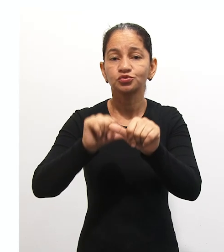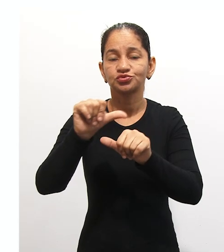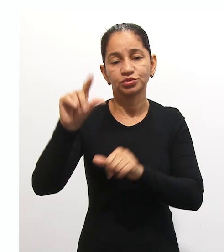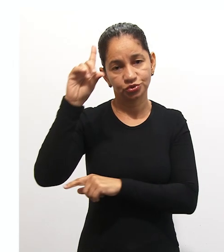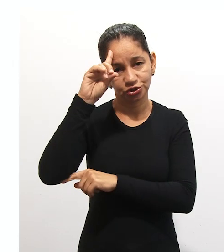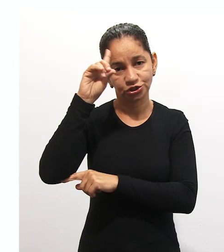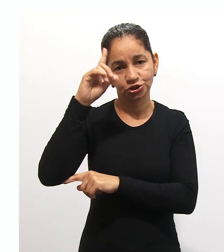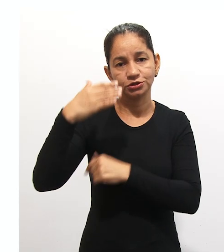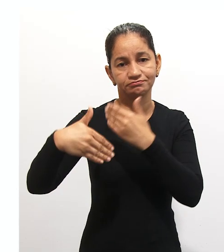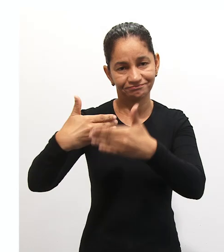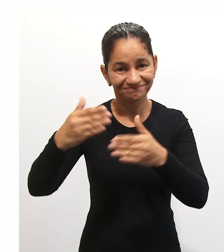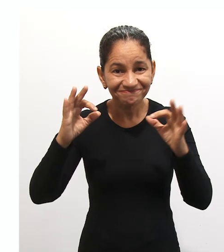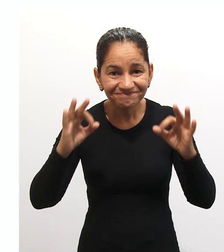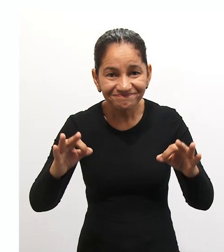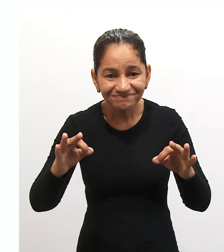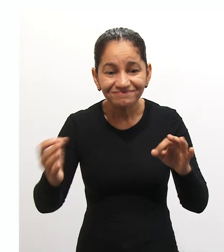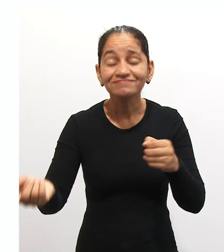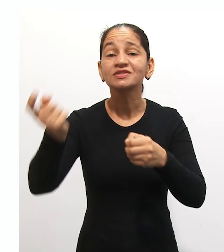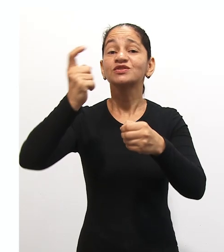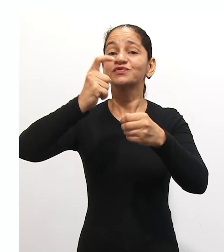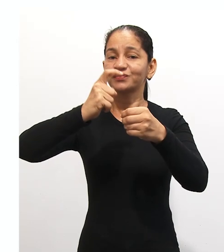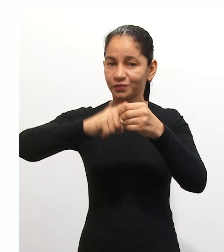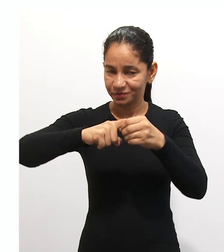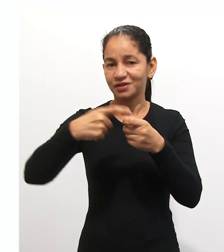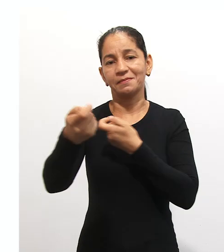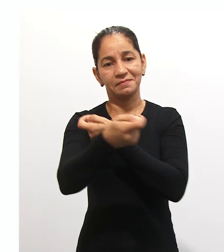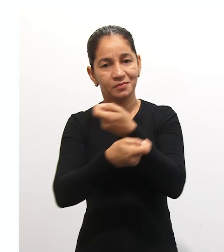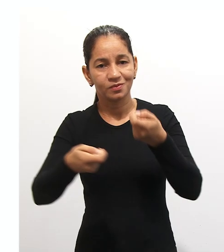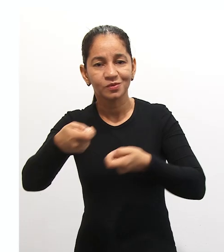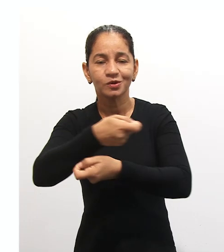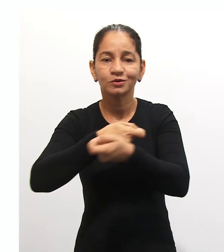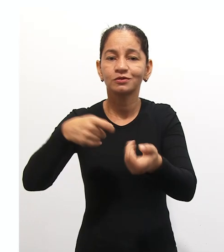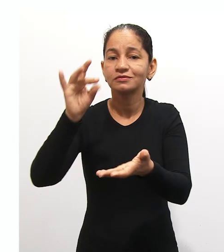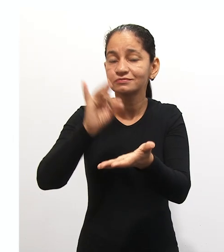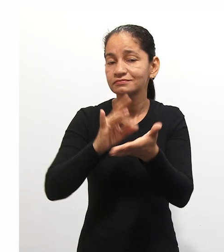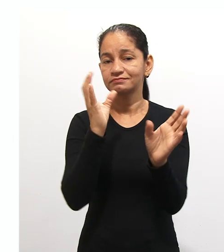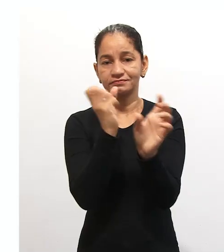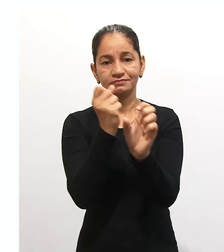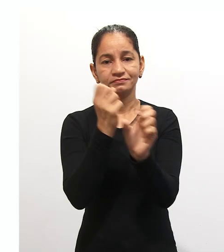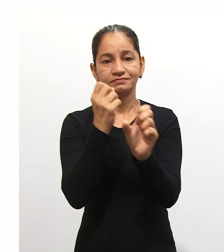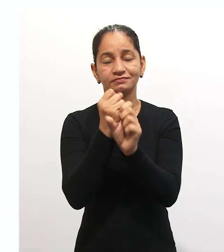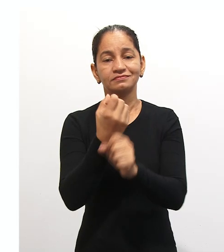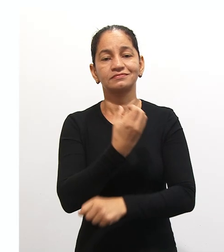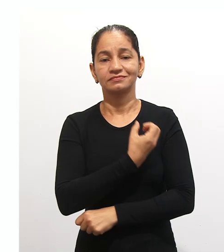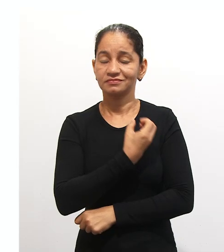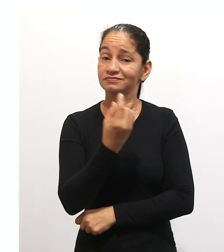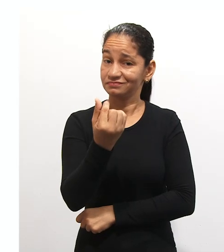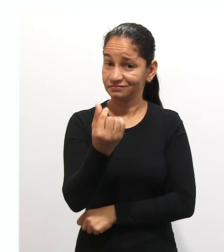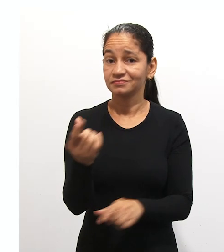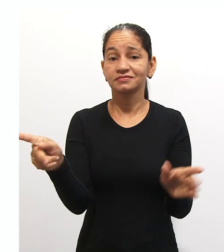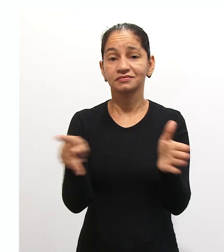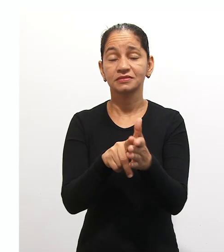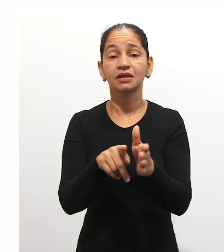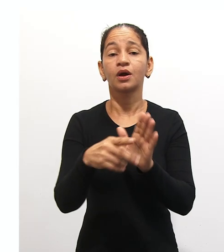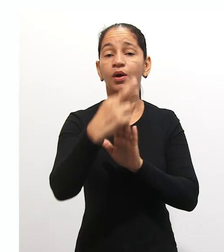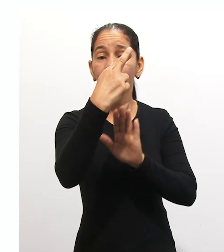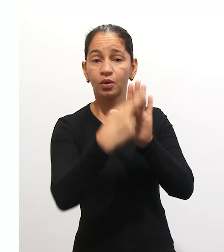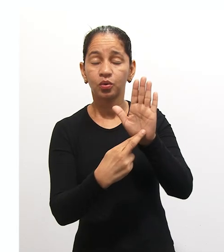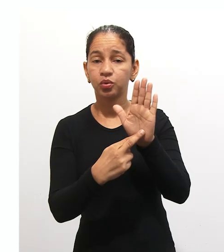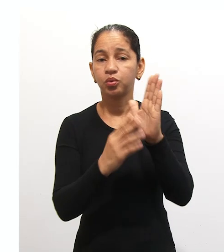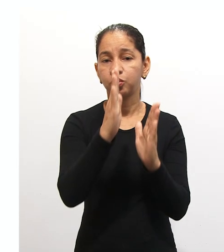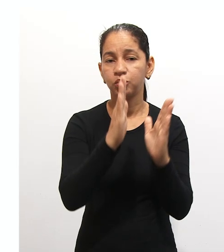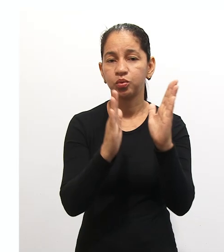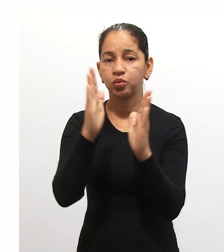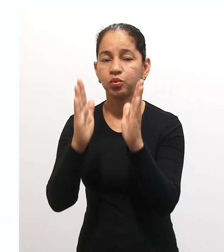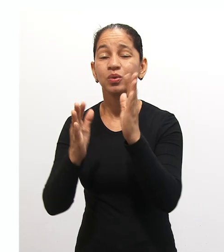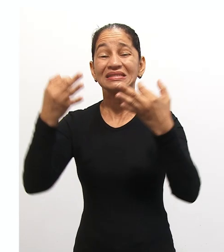Agora vamos voltar aqui para o controle orçamentário, tá bom? Gente, o controle orçamentário ele usa relatórios periódicos.